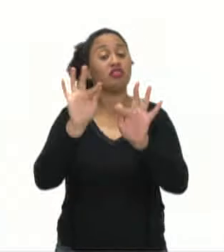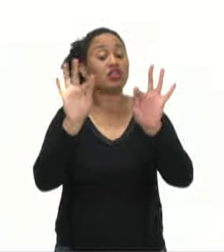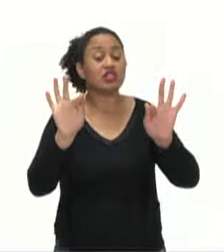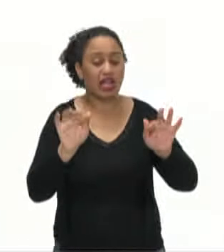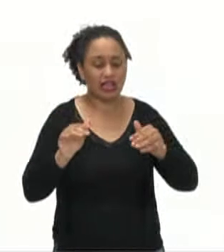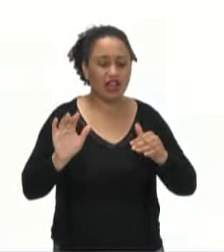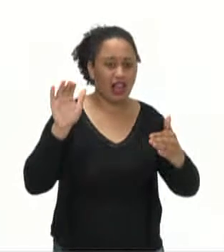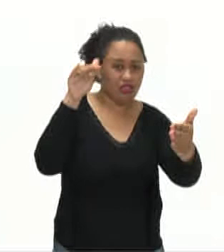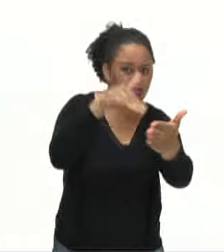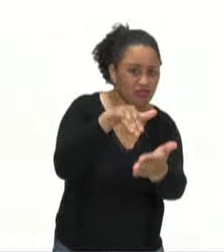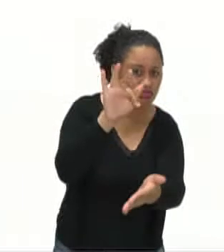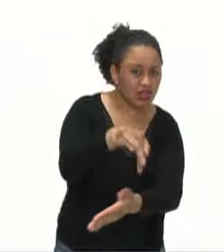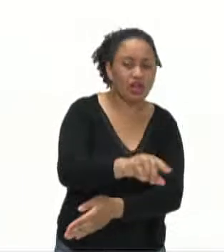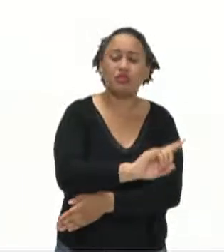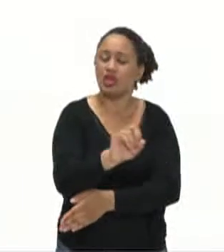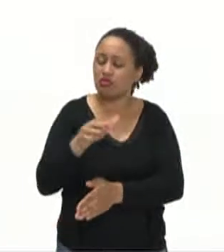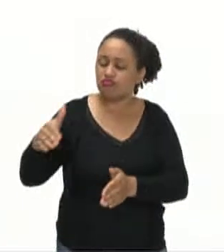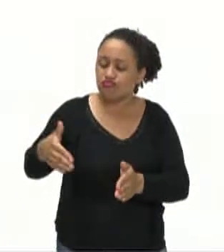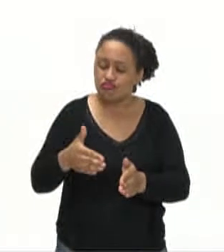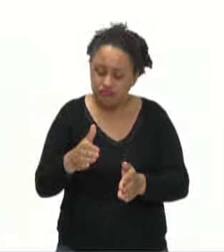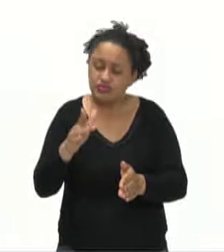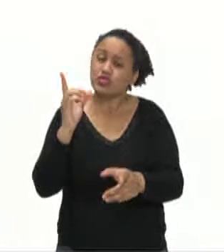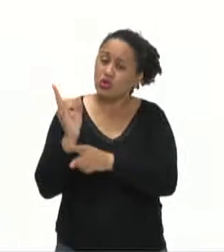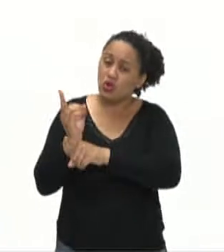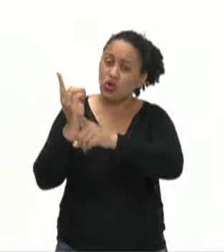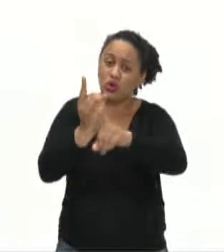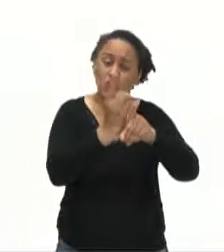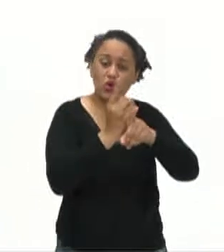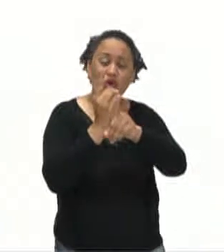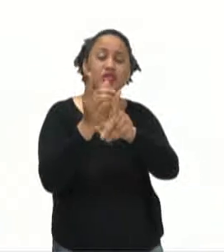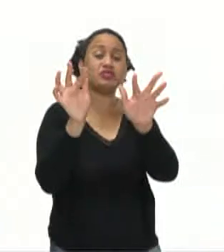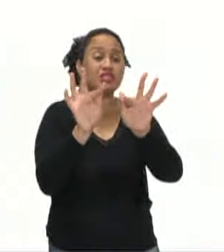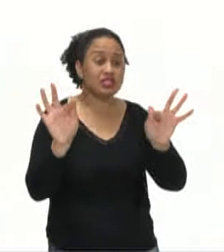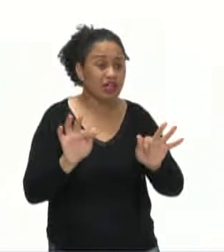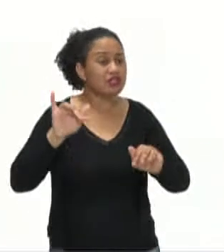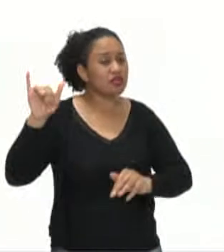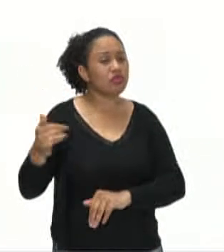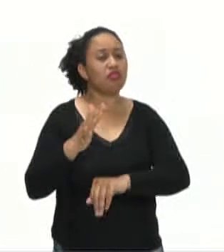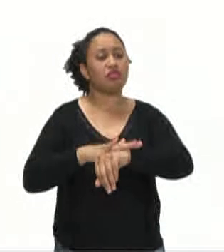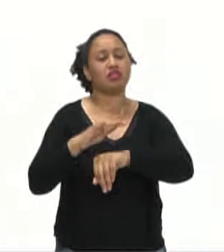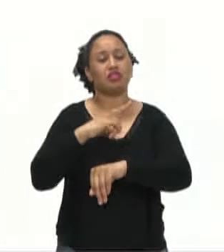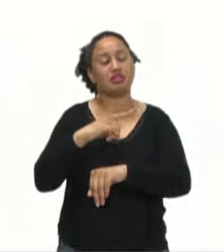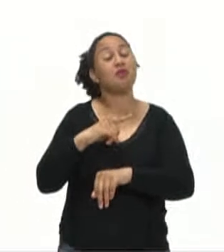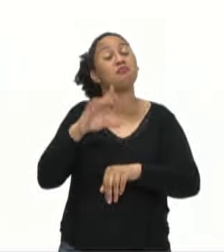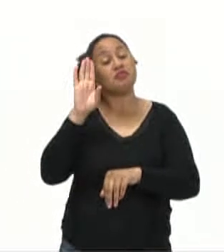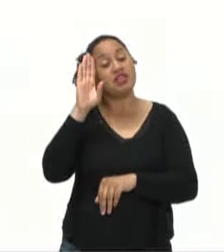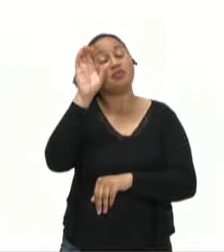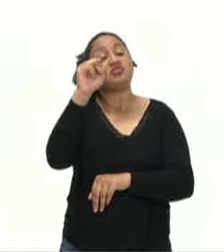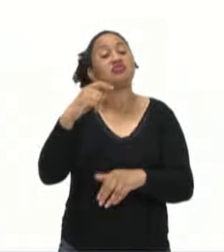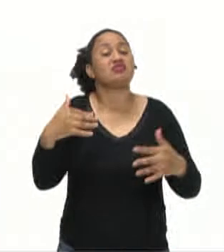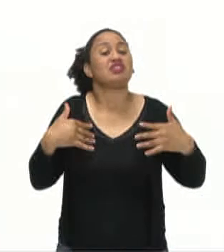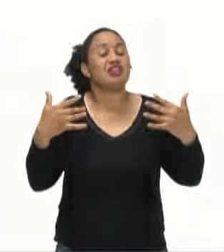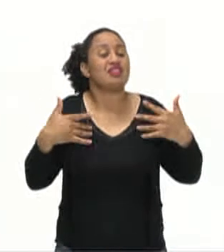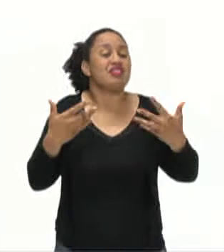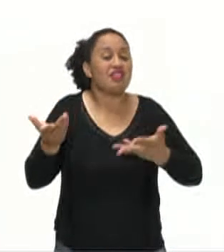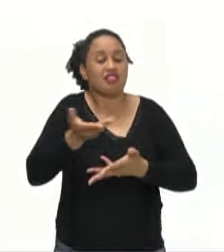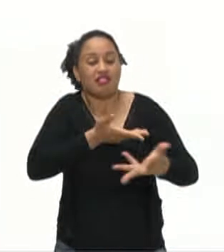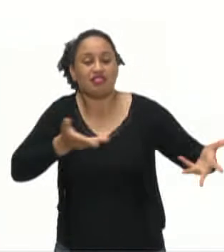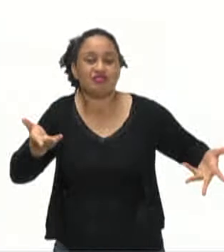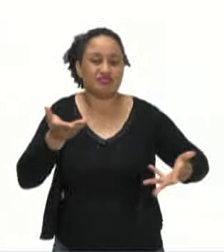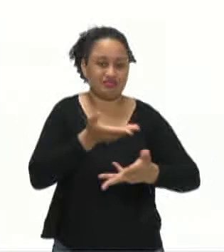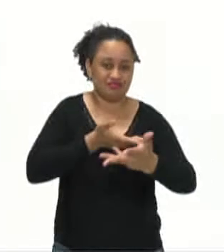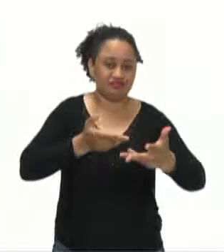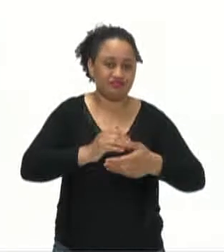os momentos que você tem, ainda mais se tiver alegrias para compartilhar com alguém. O tempo não espera